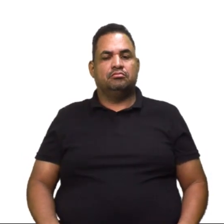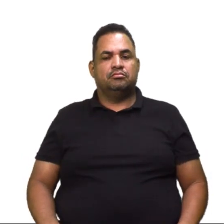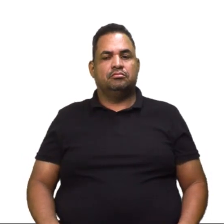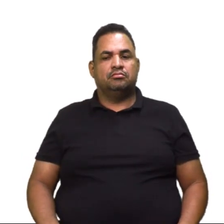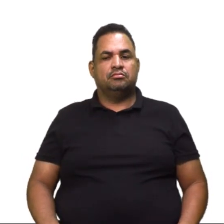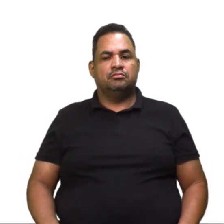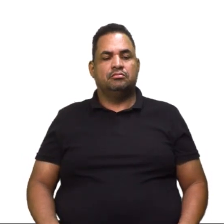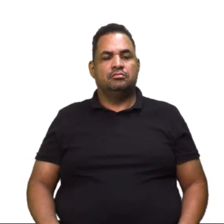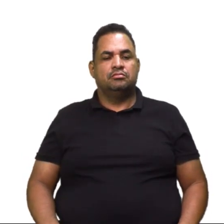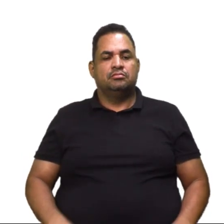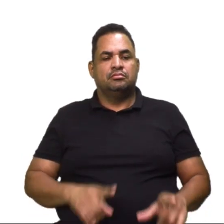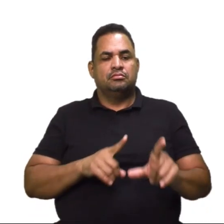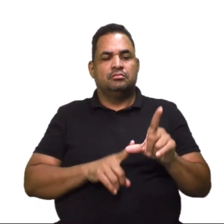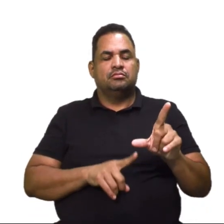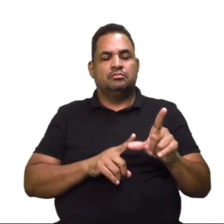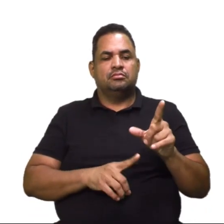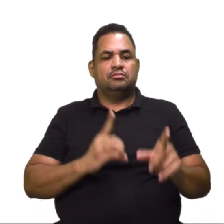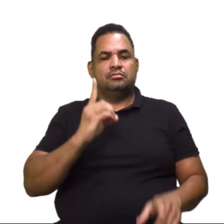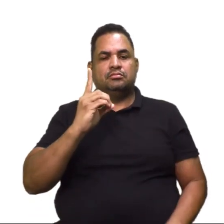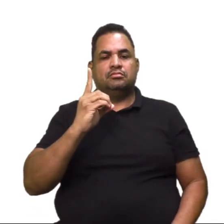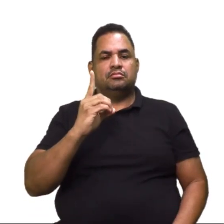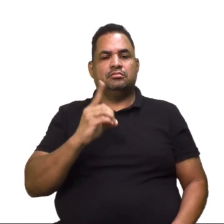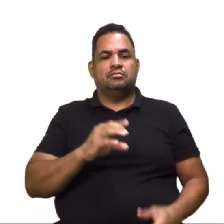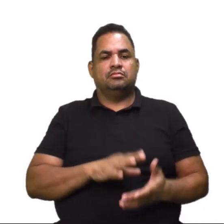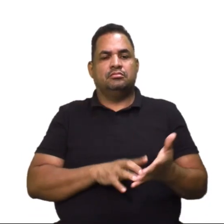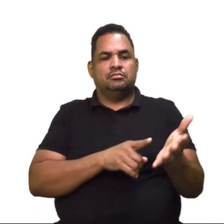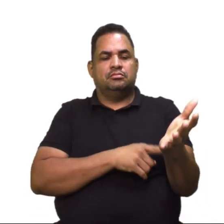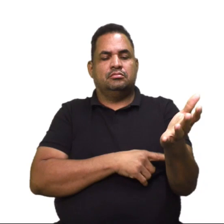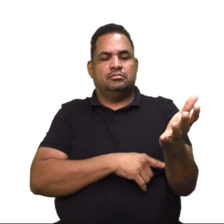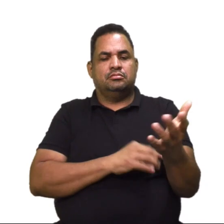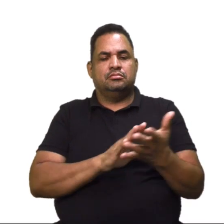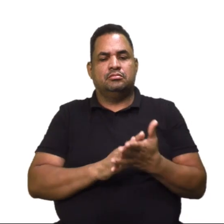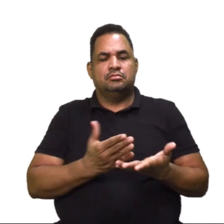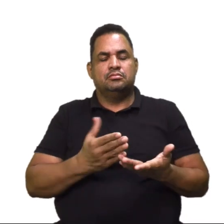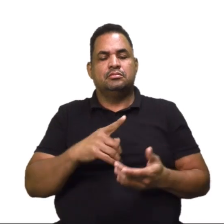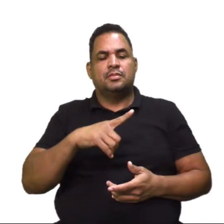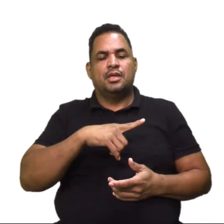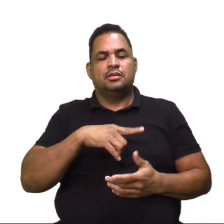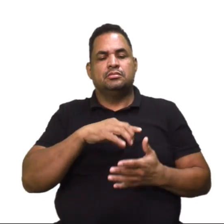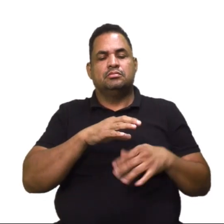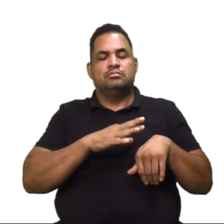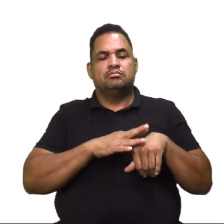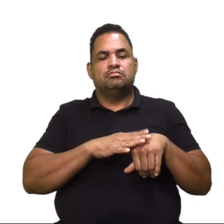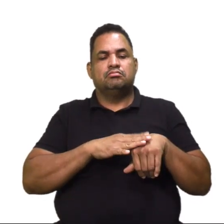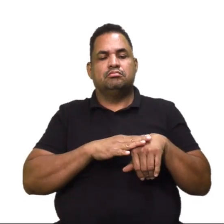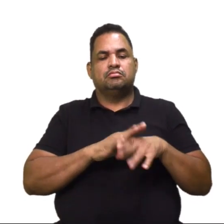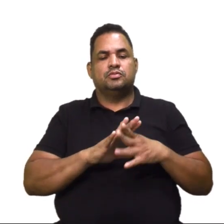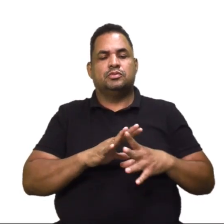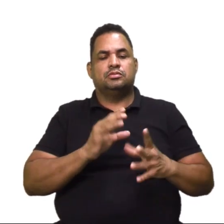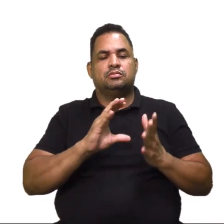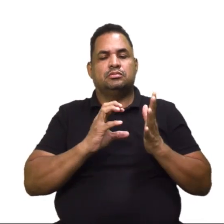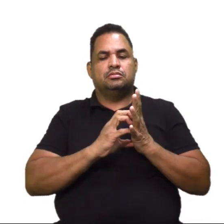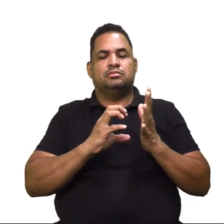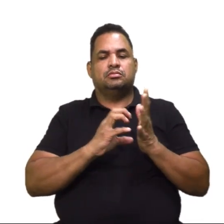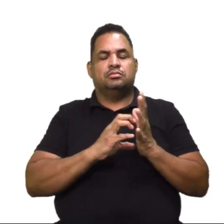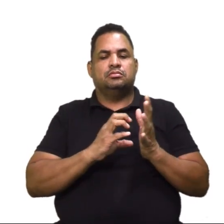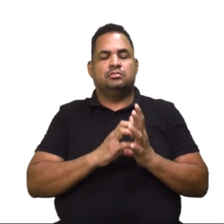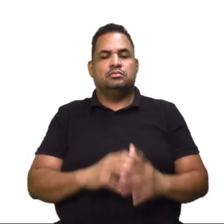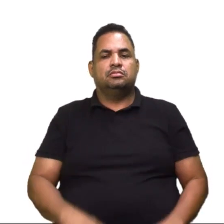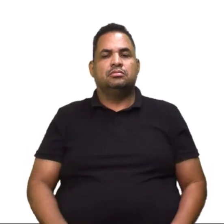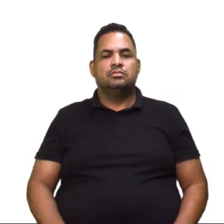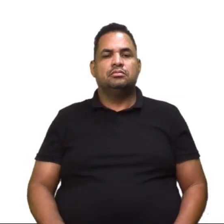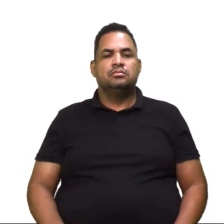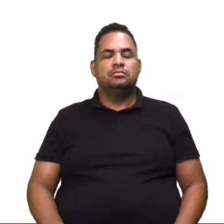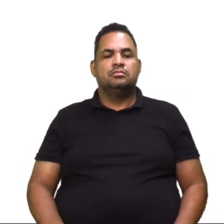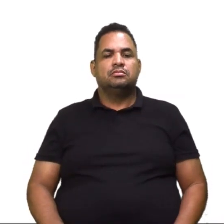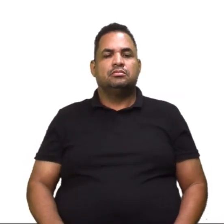correta, letra D, transfusão de sangue contaminado, o próprio nome está dizendo aí. Tudo bem? Tranquilo essa, né?